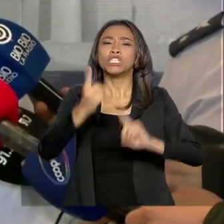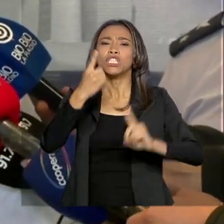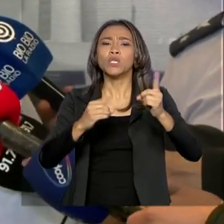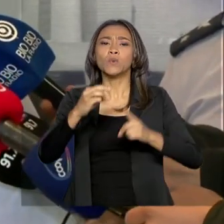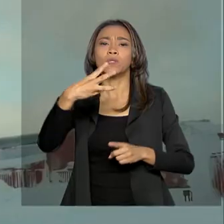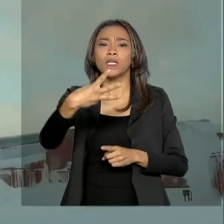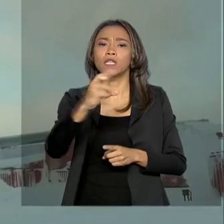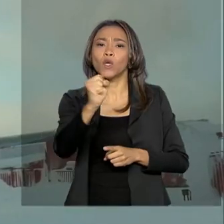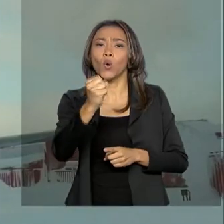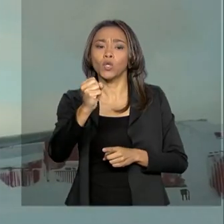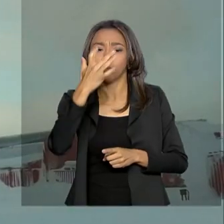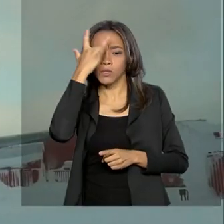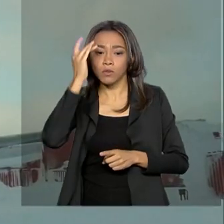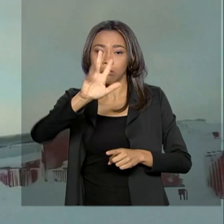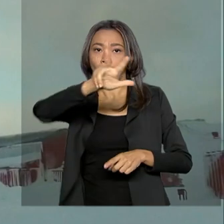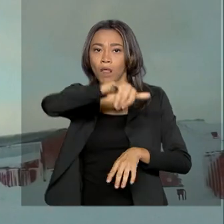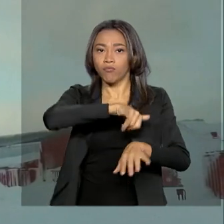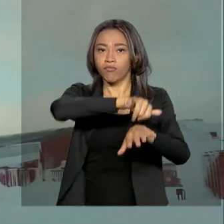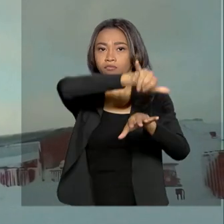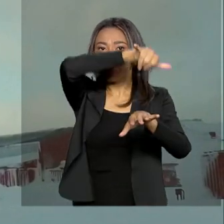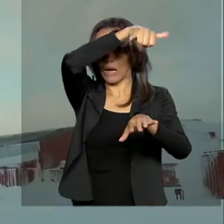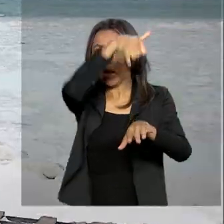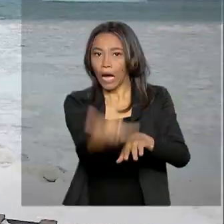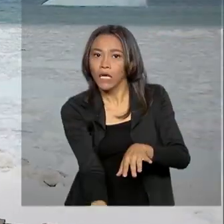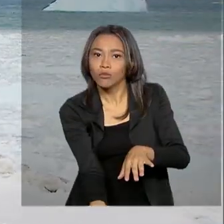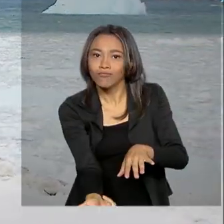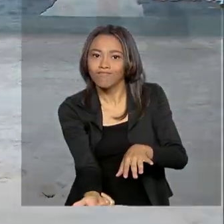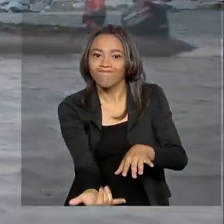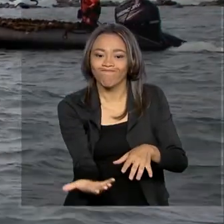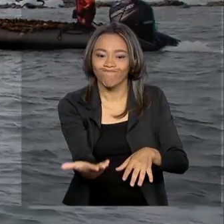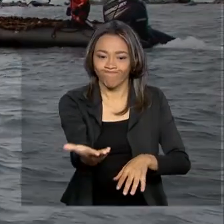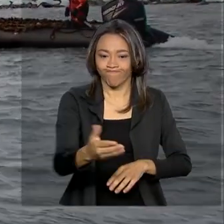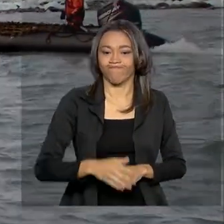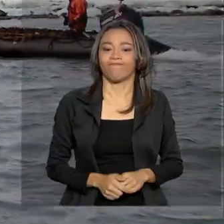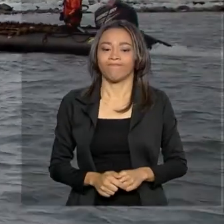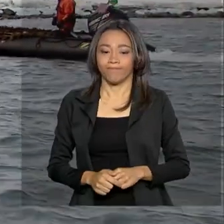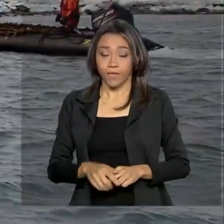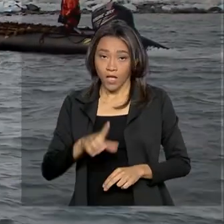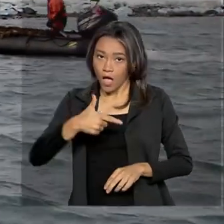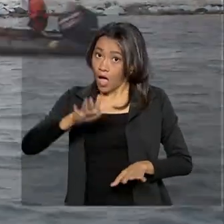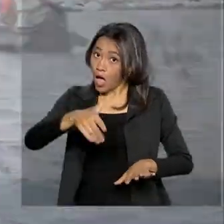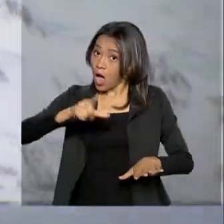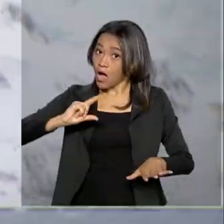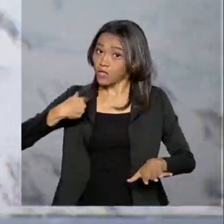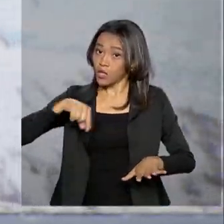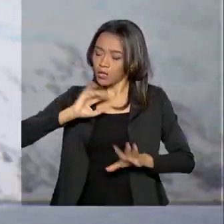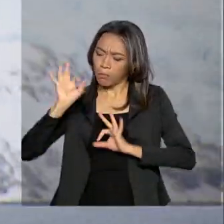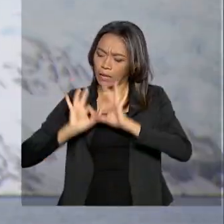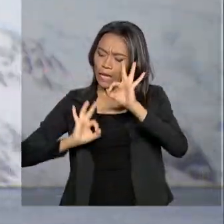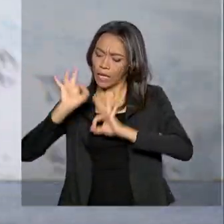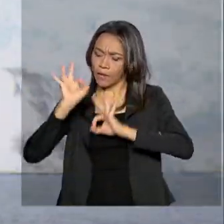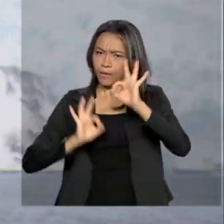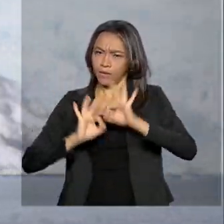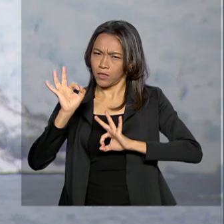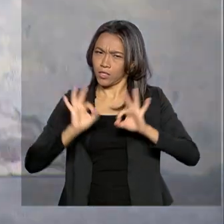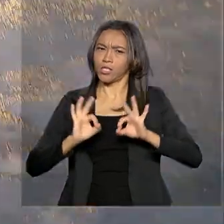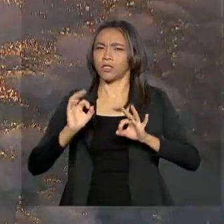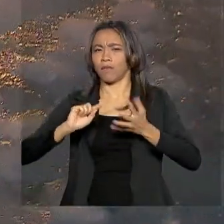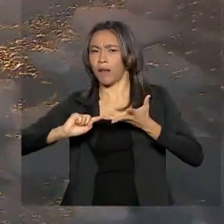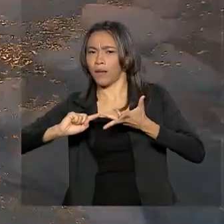pessoas a bordo, caiu enquanto fazia a travessia. Muitas vezes nós realizamos todo um planejamento e são vários fatores